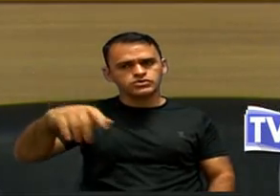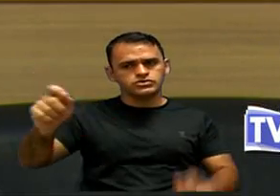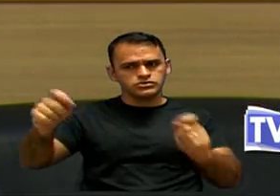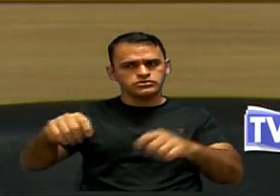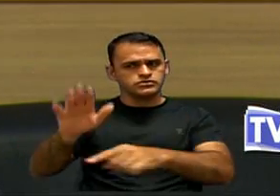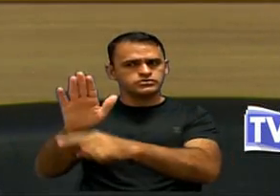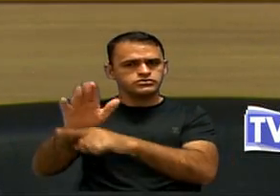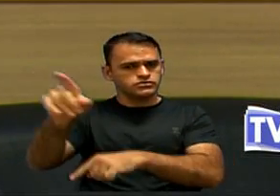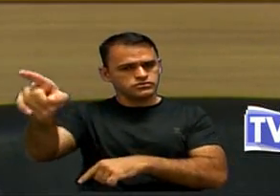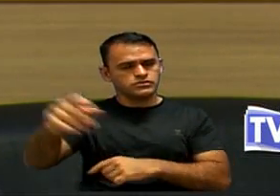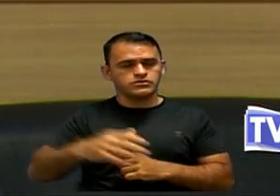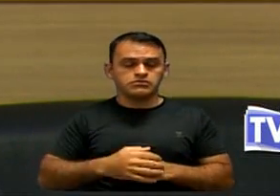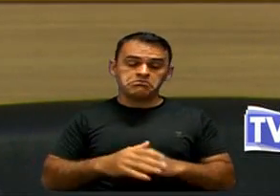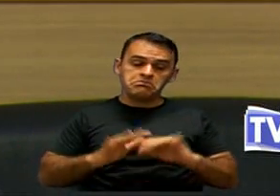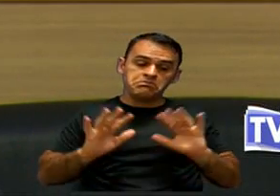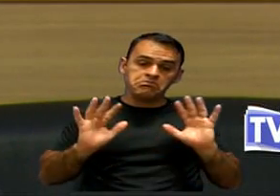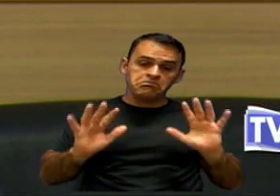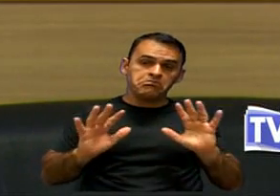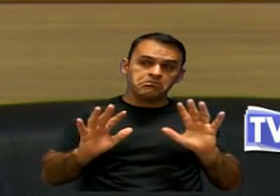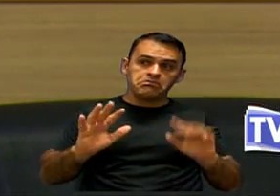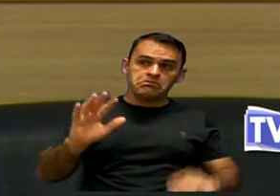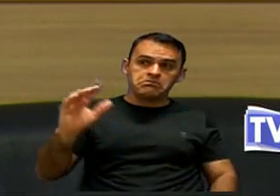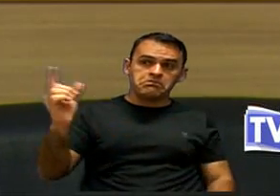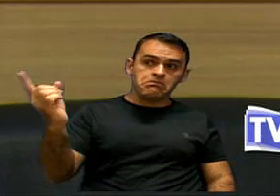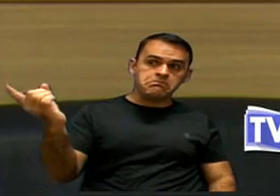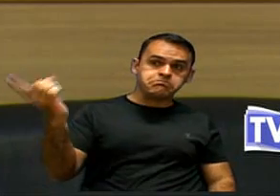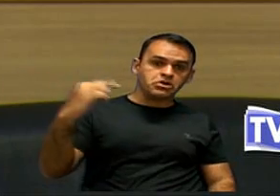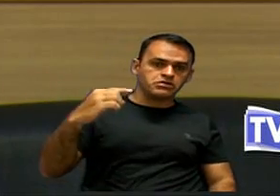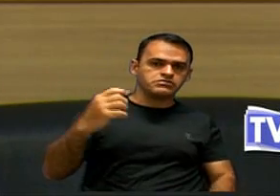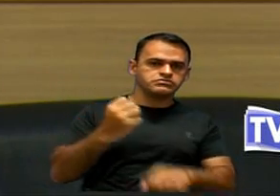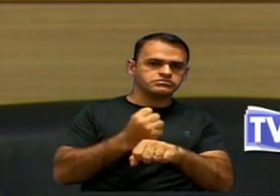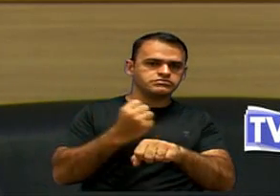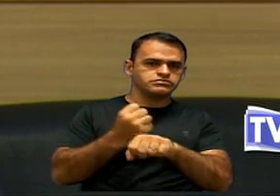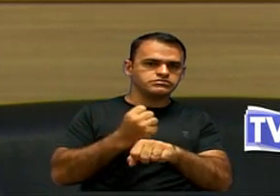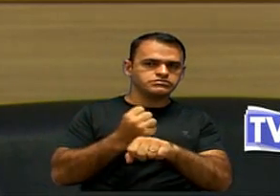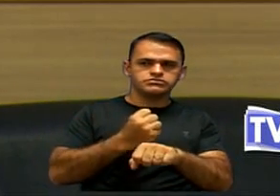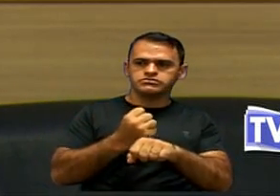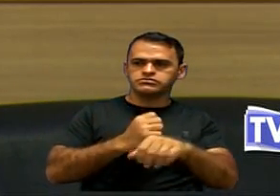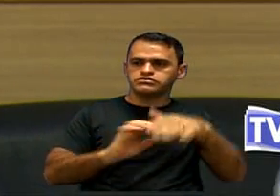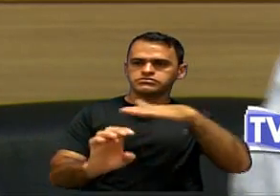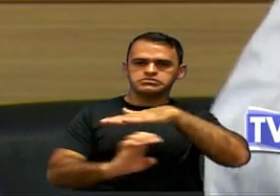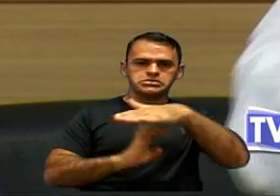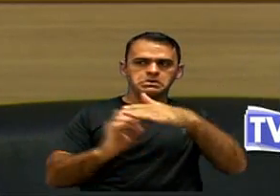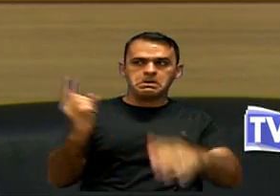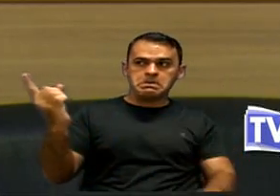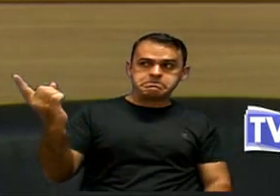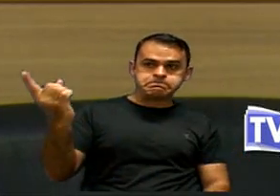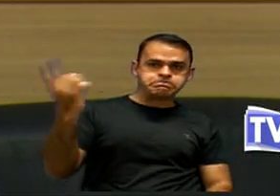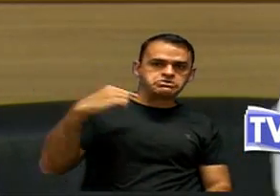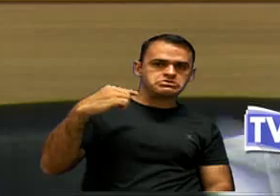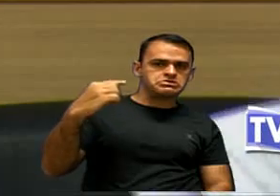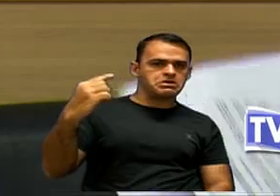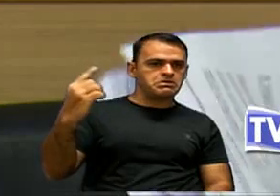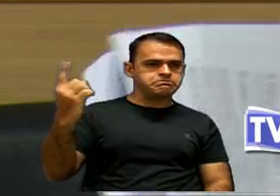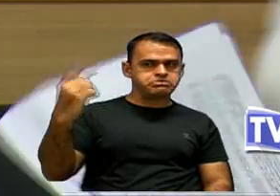para obedecer a ordem de um mega empresário daqui, um bigode grosso, patente alta que tem aqui em